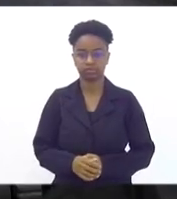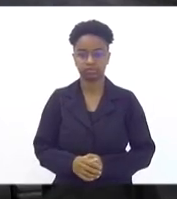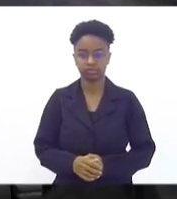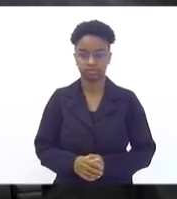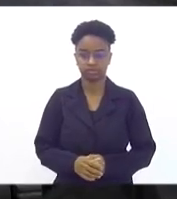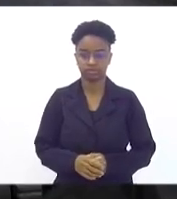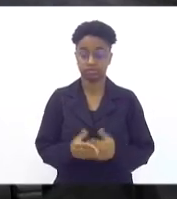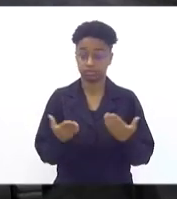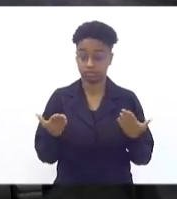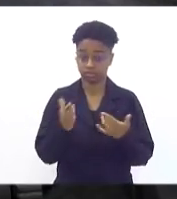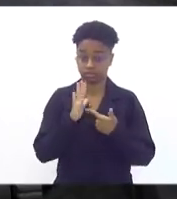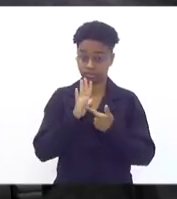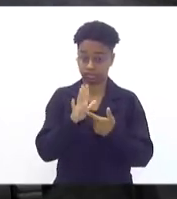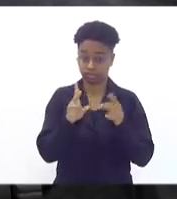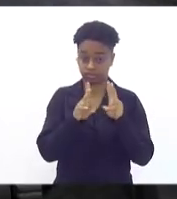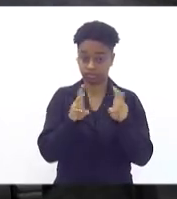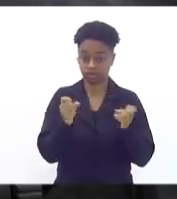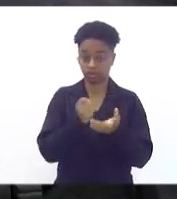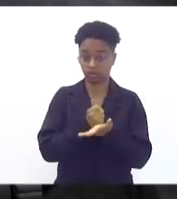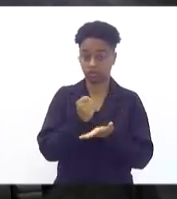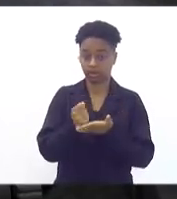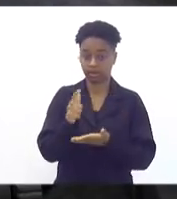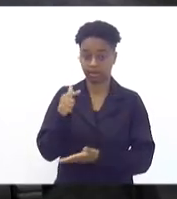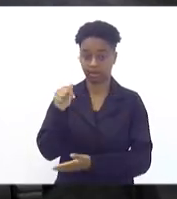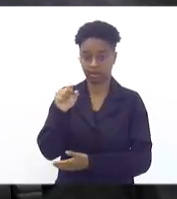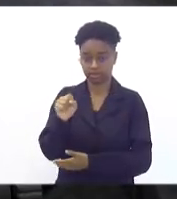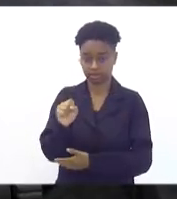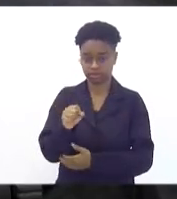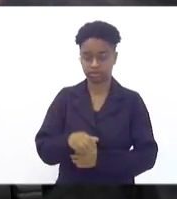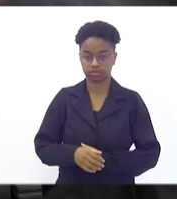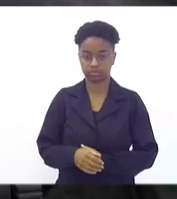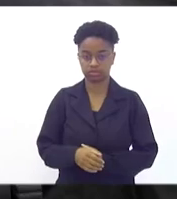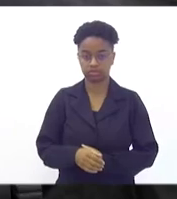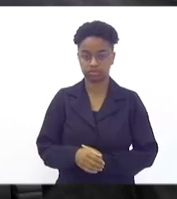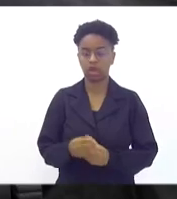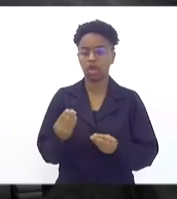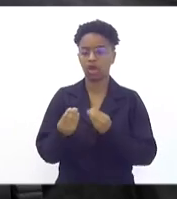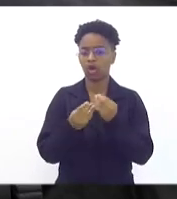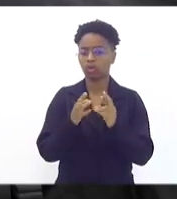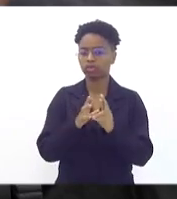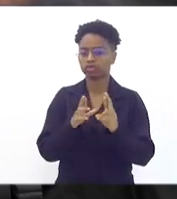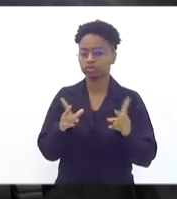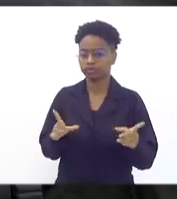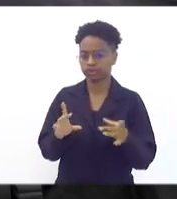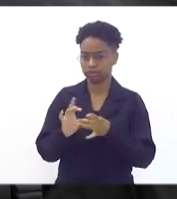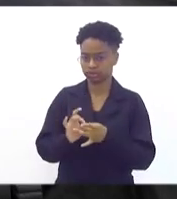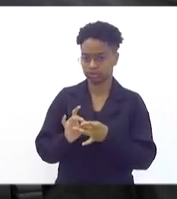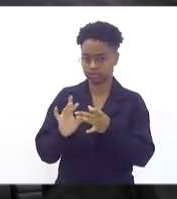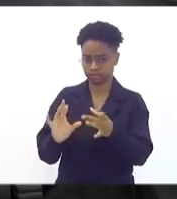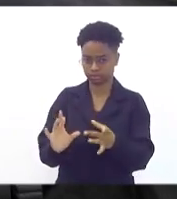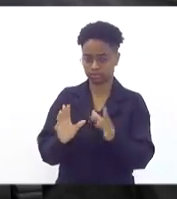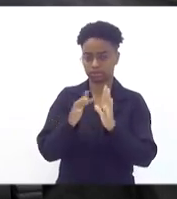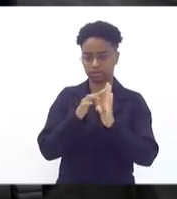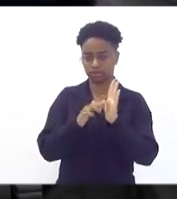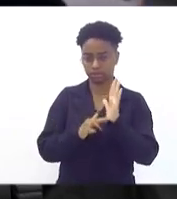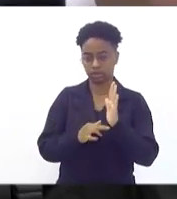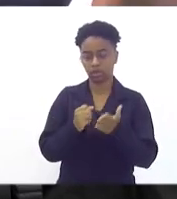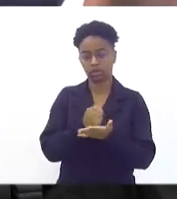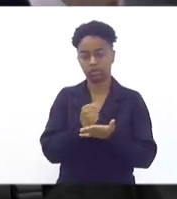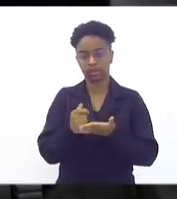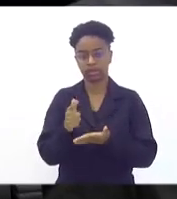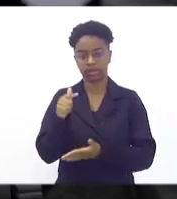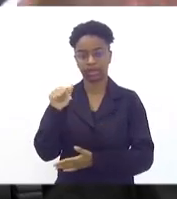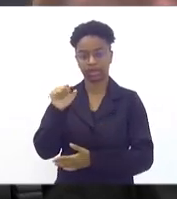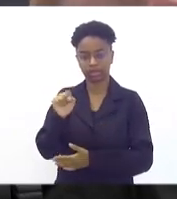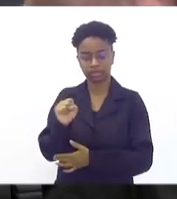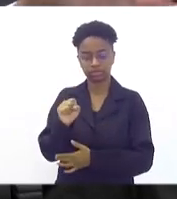do contrato de gás Qual é a diferença da concessão de uma regulação de um contrato de gás para uma